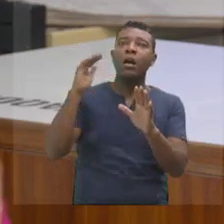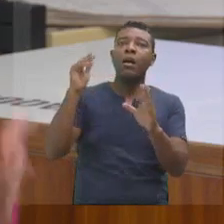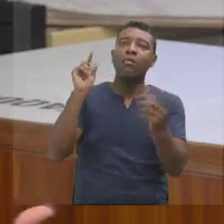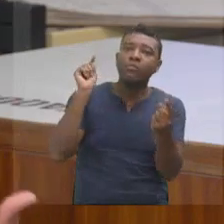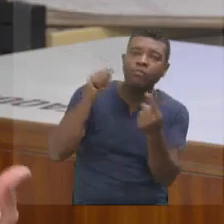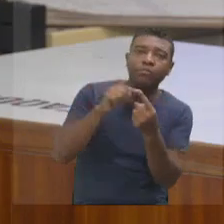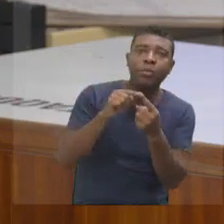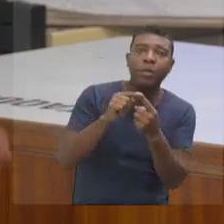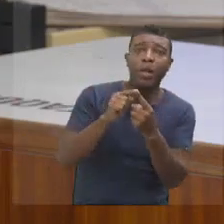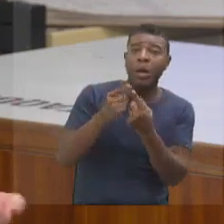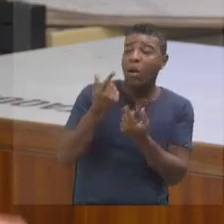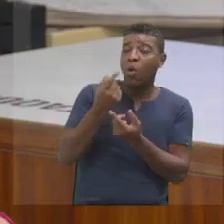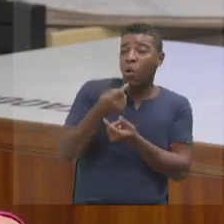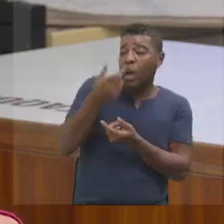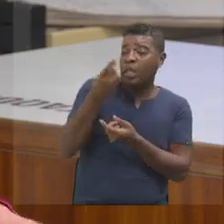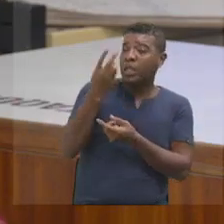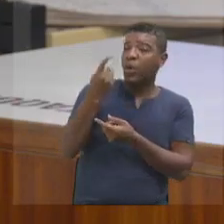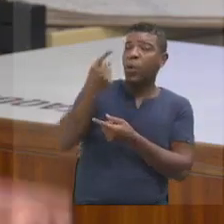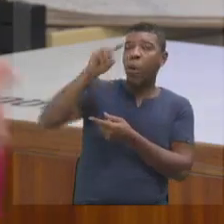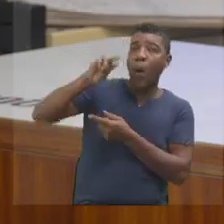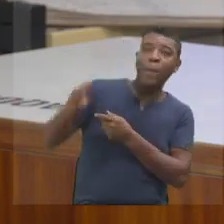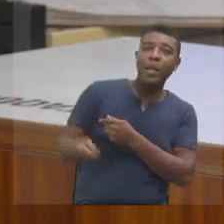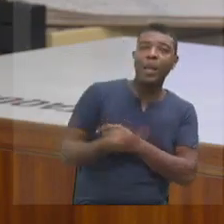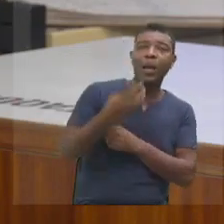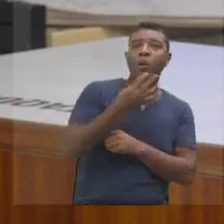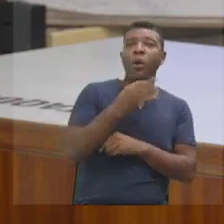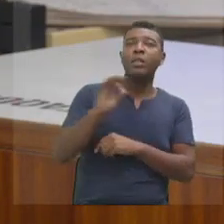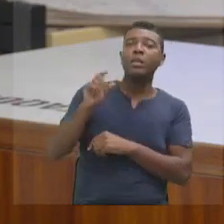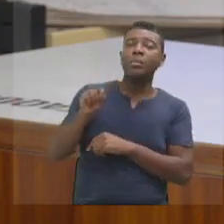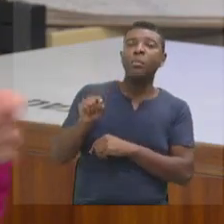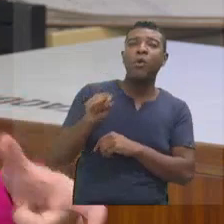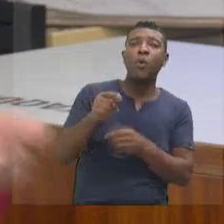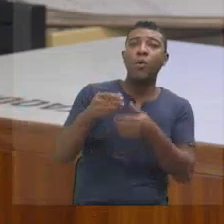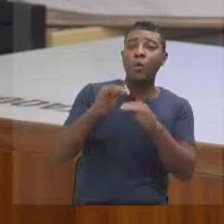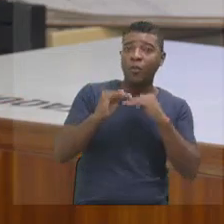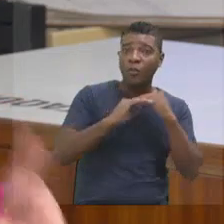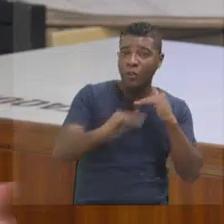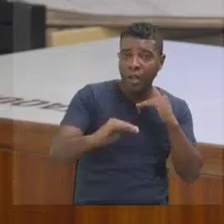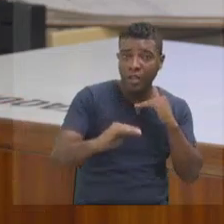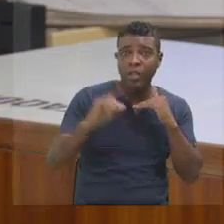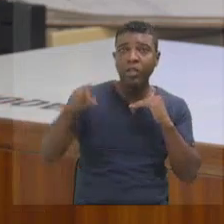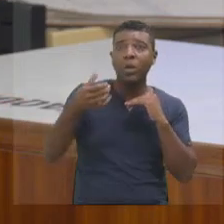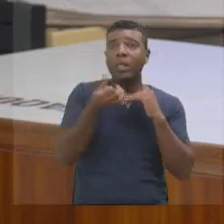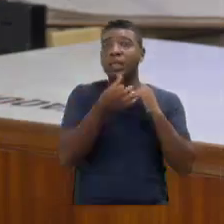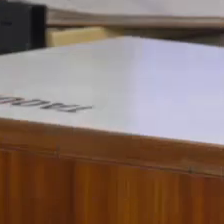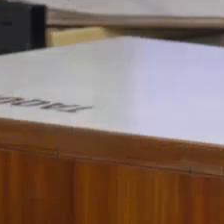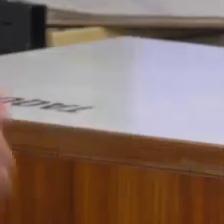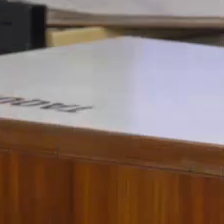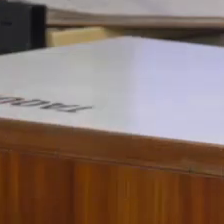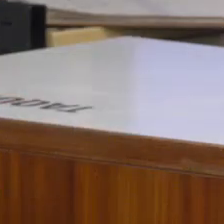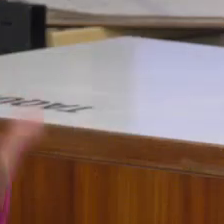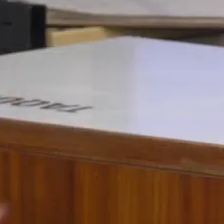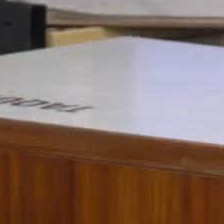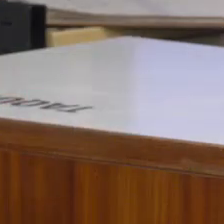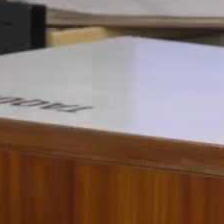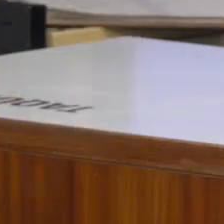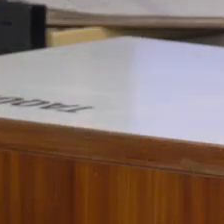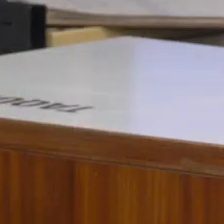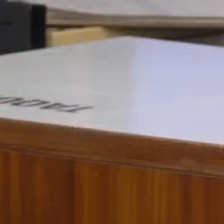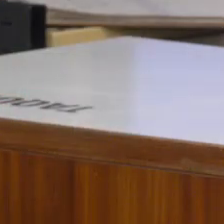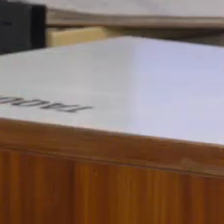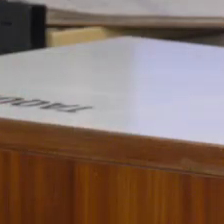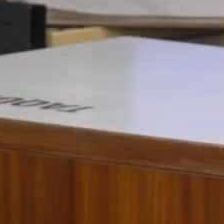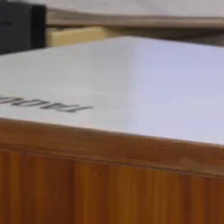mensais de quase 1 milhão 400 mil fixos se eu não me engano 600 mil de acordo com metas atingidas a direção do hospital